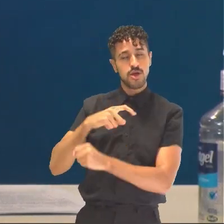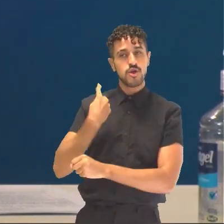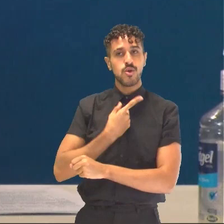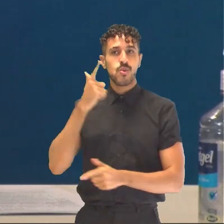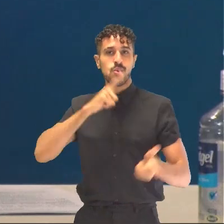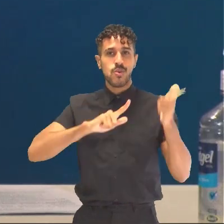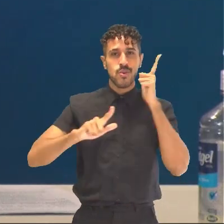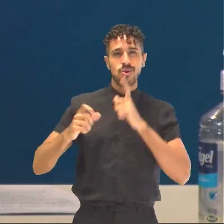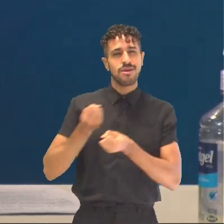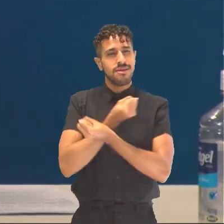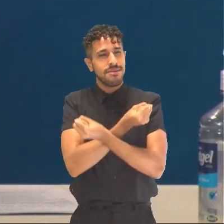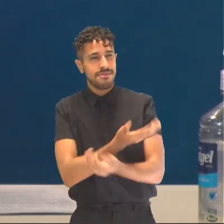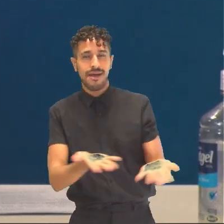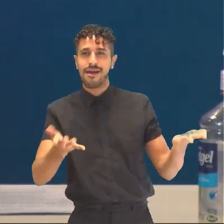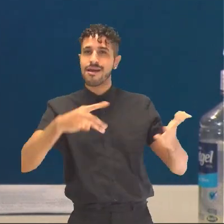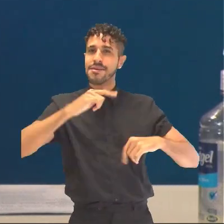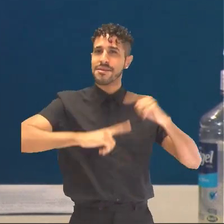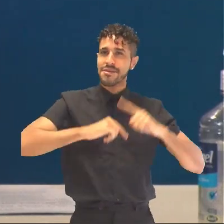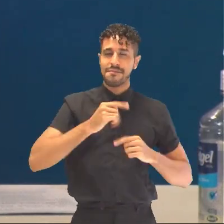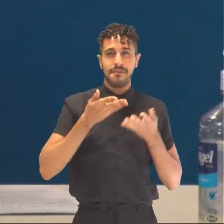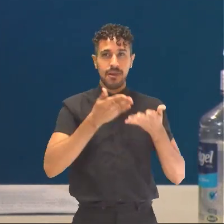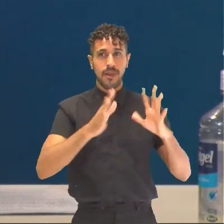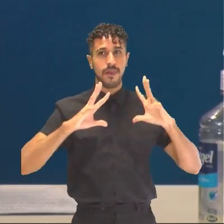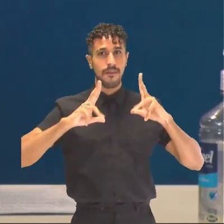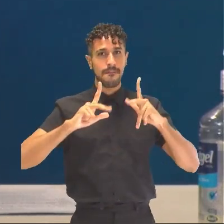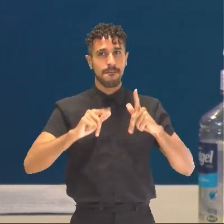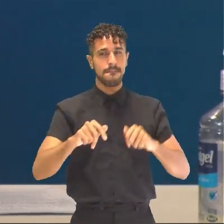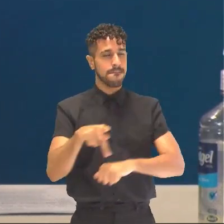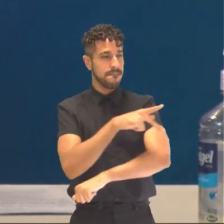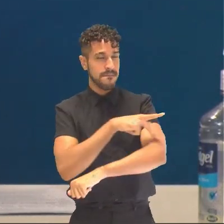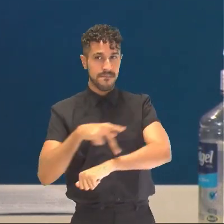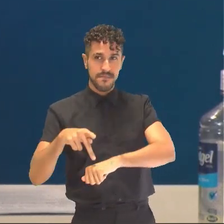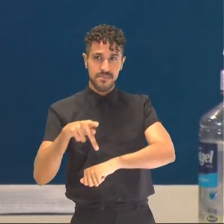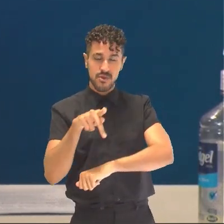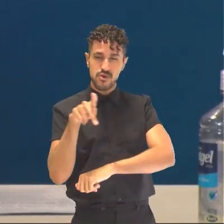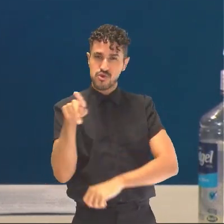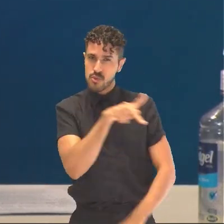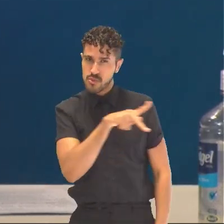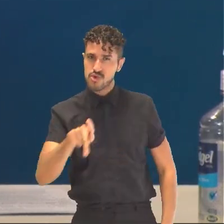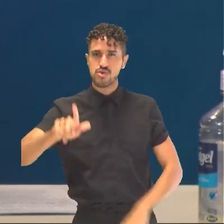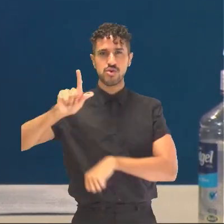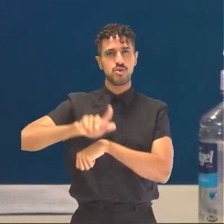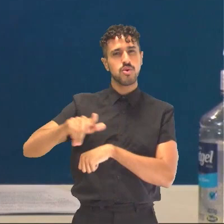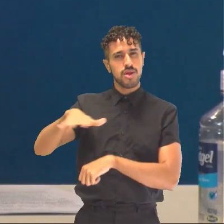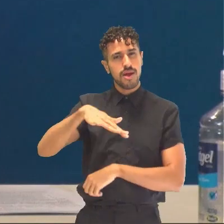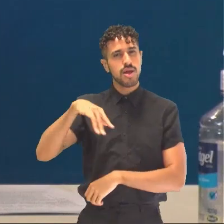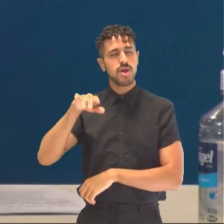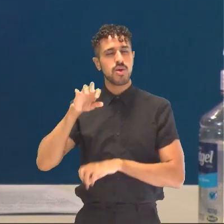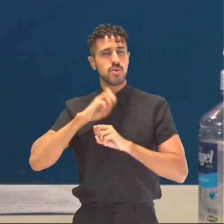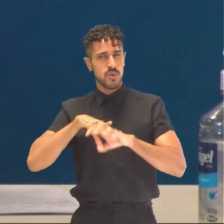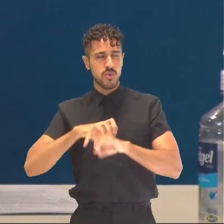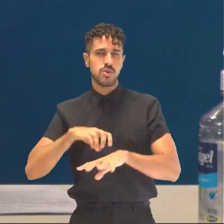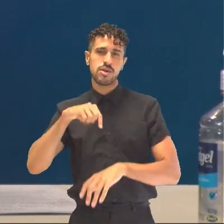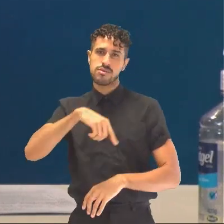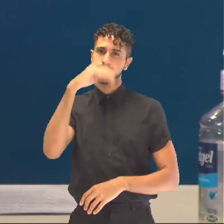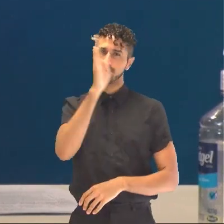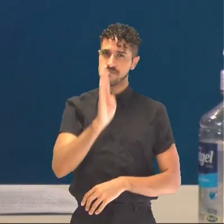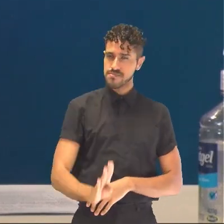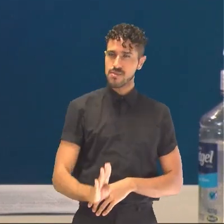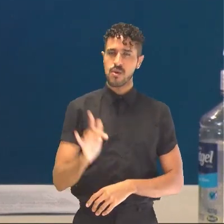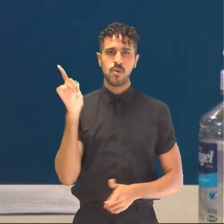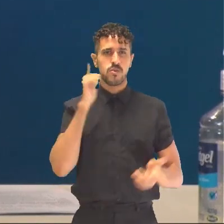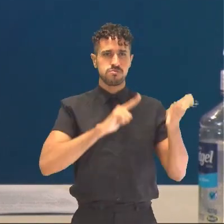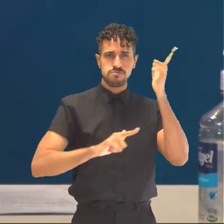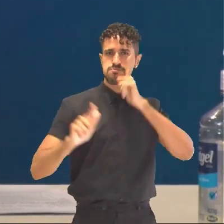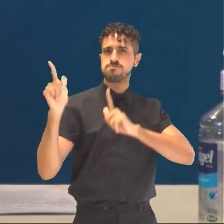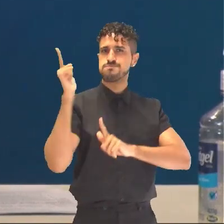consigamos entregar mais essa ferramenta para todos os docentes e gestores educacionais de nosso país, para que